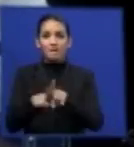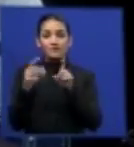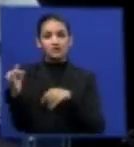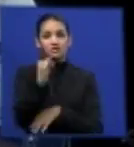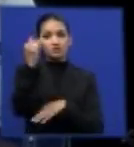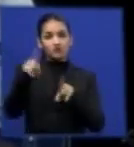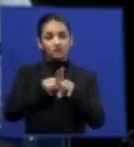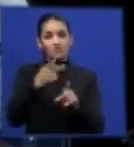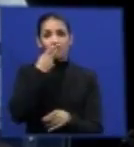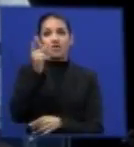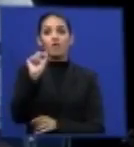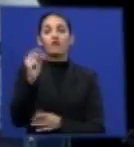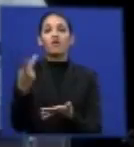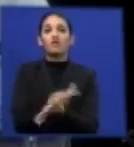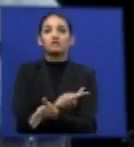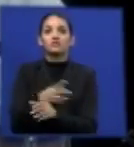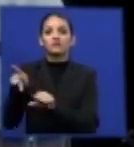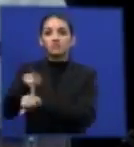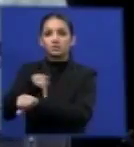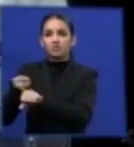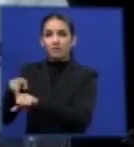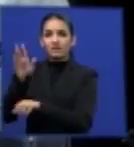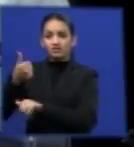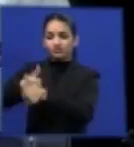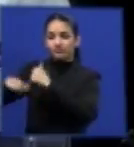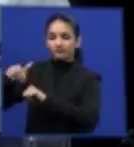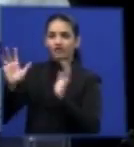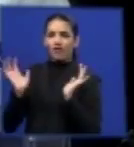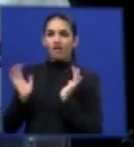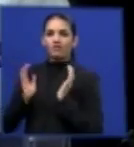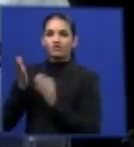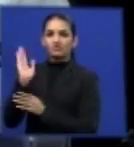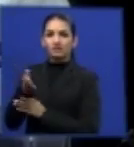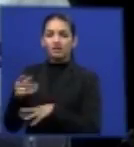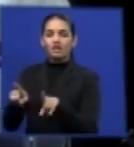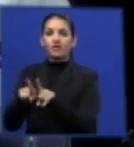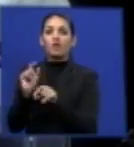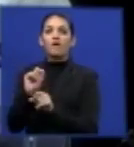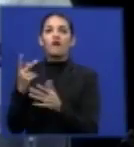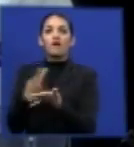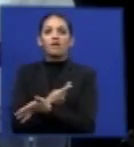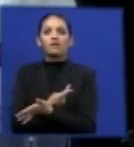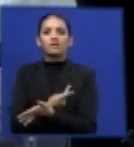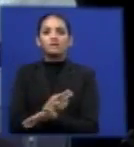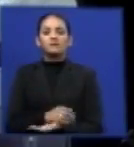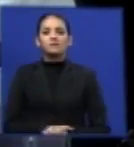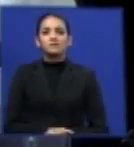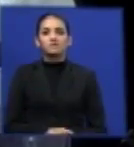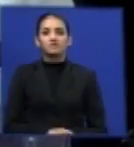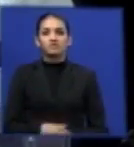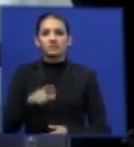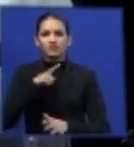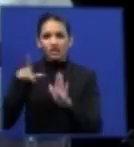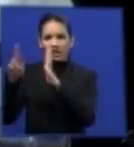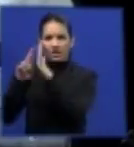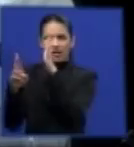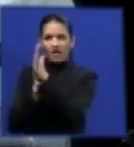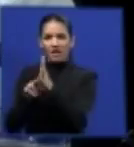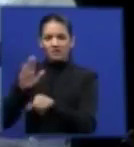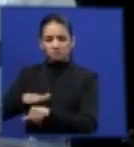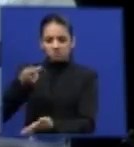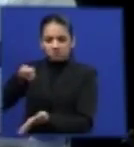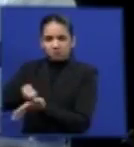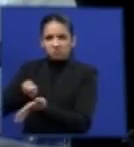acontecendo com os países desenvolvidos é que Tem havido normas mais rigorosas nesses